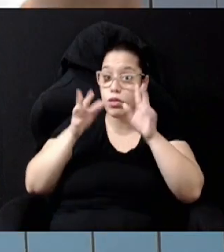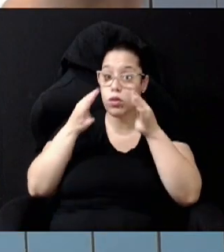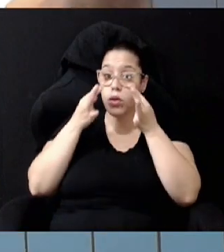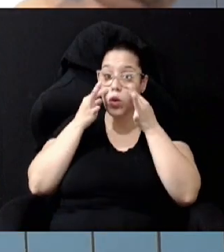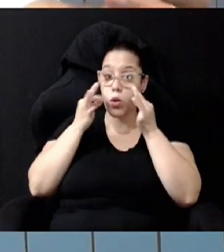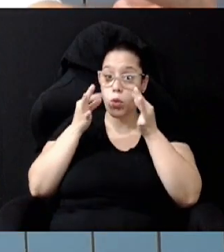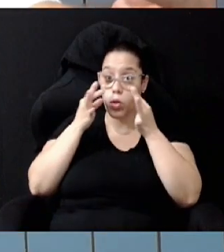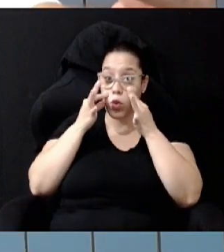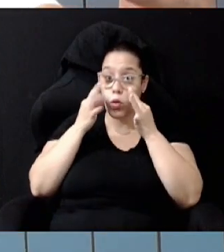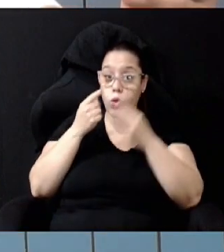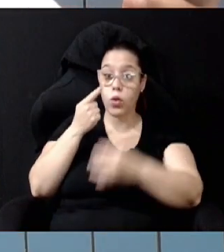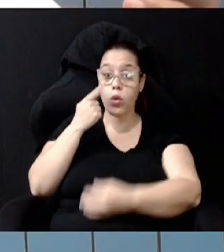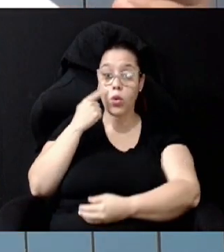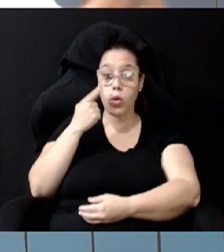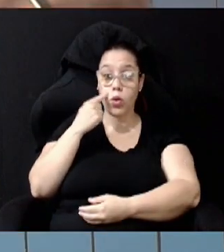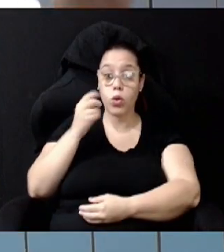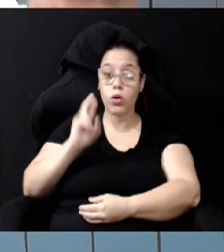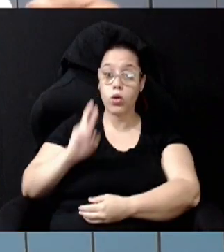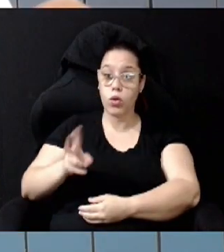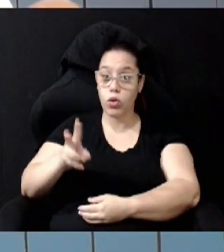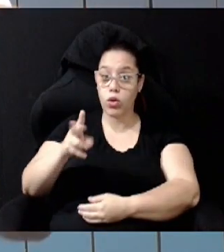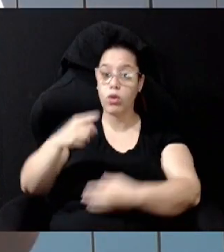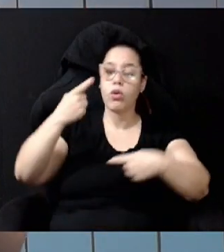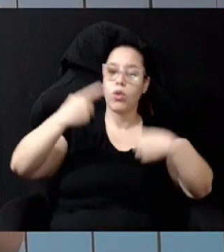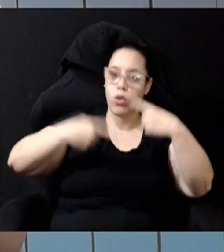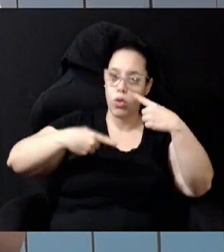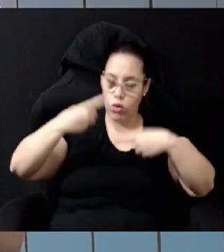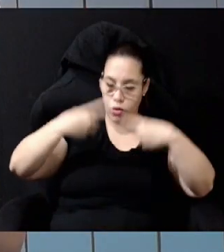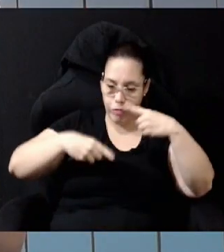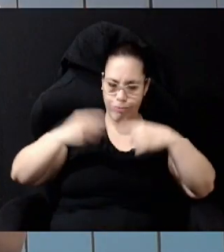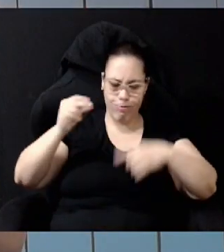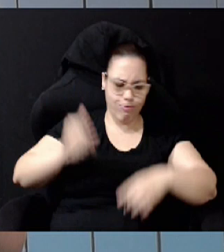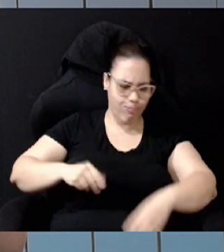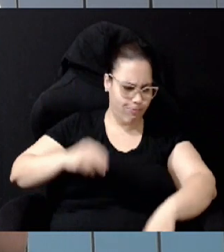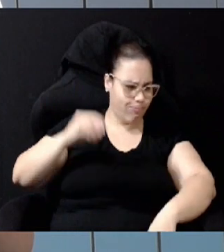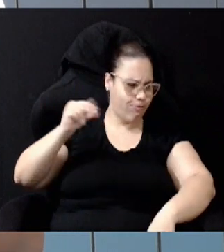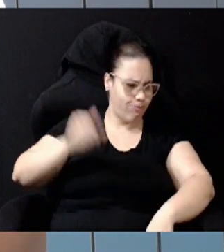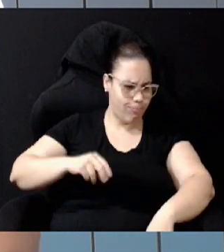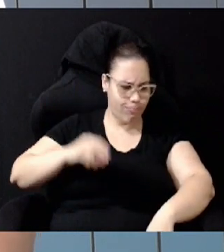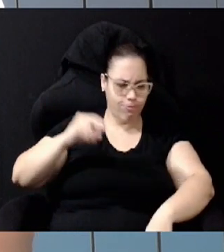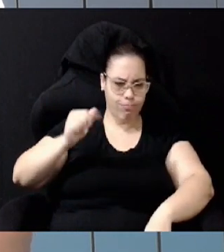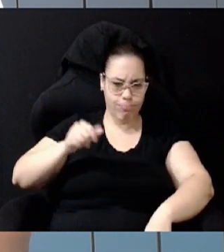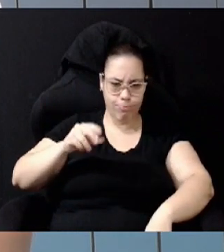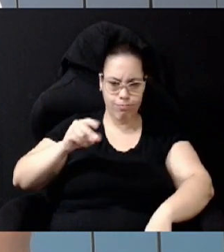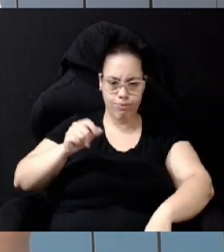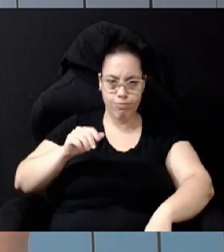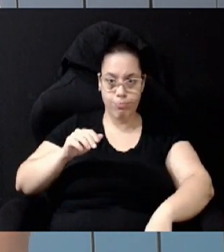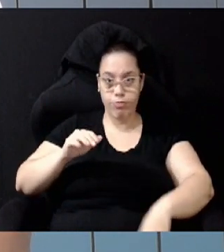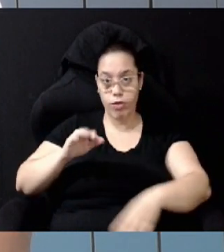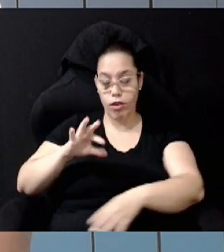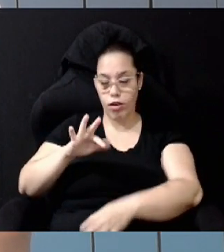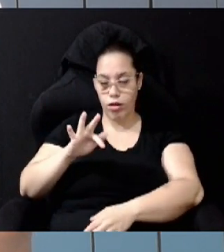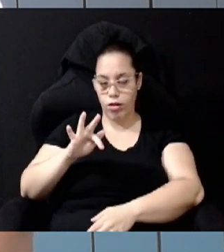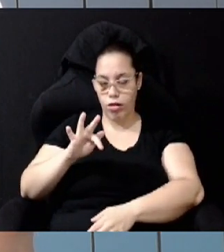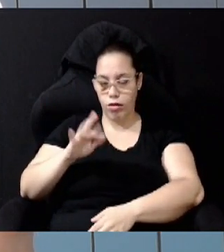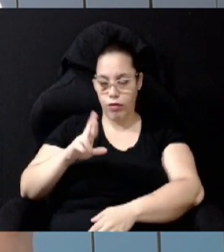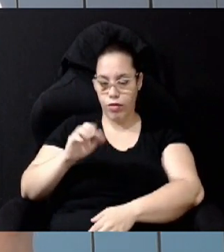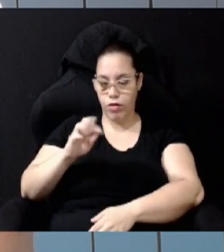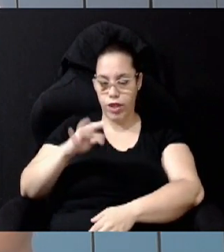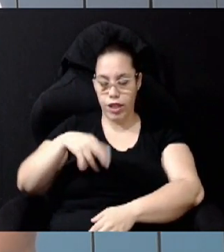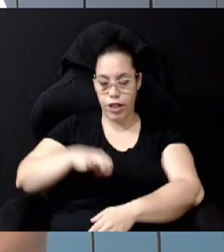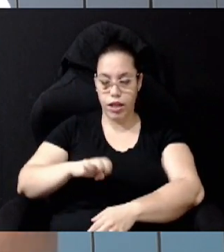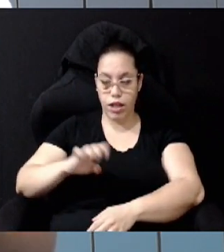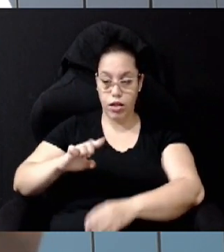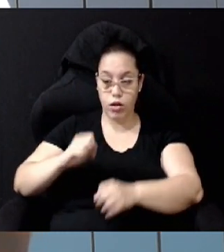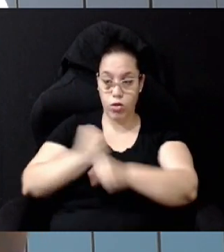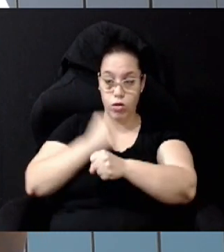nós vamos continuar essa discussão por muito tempo. Até a campanha da fraternidade do ano que vem vai discutir esse tema, da ecologia